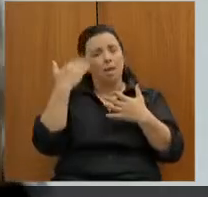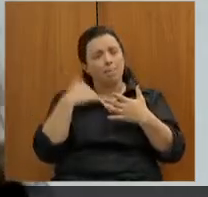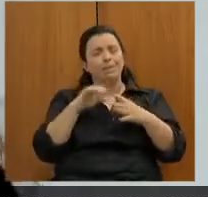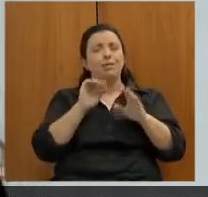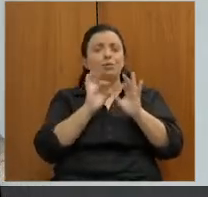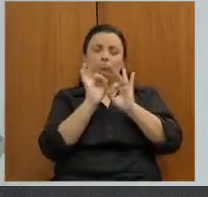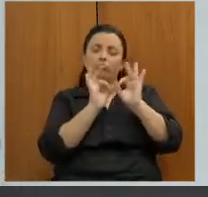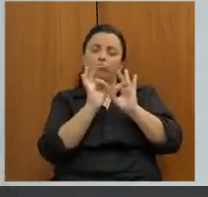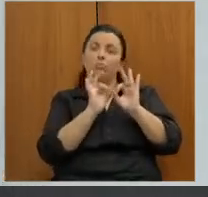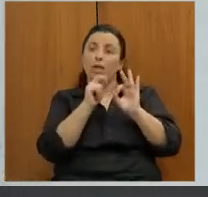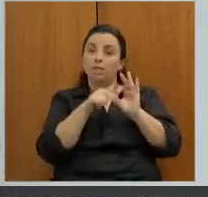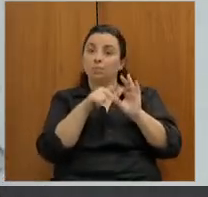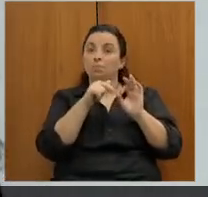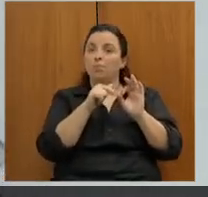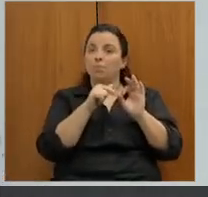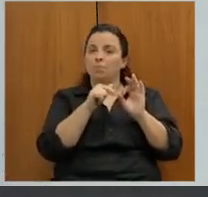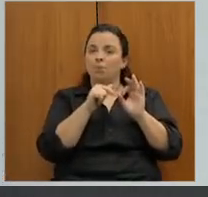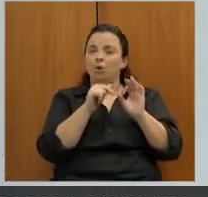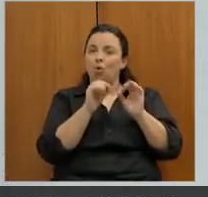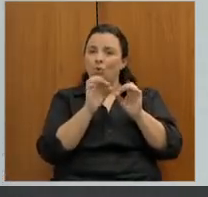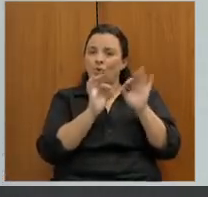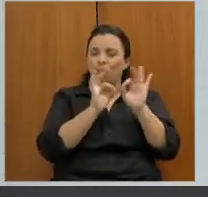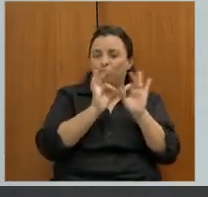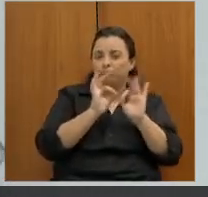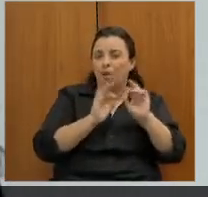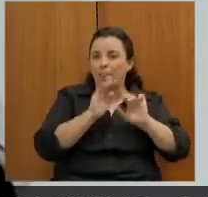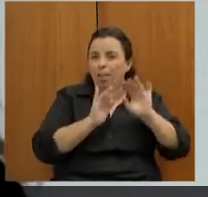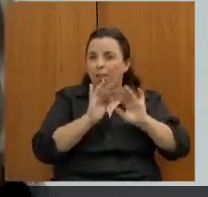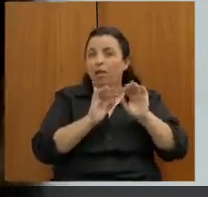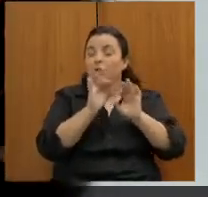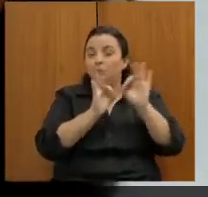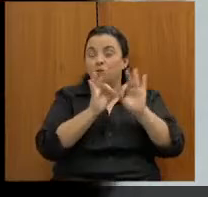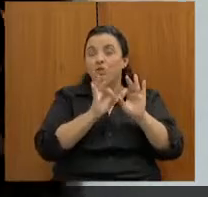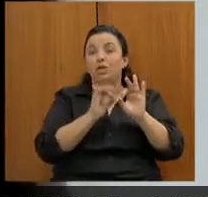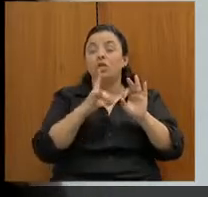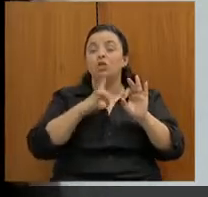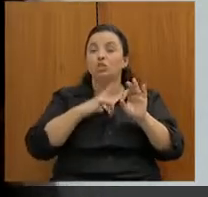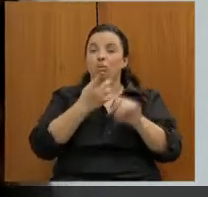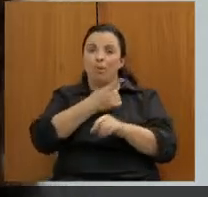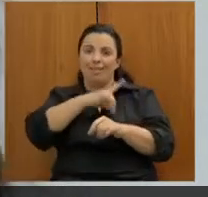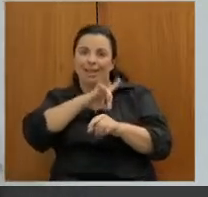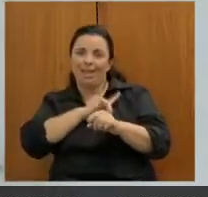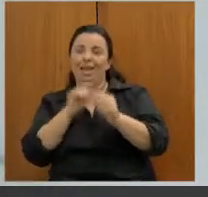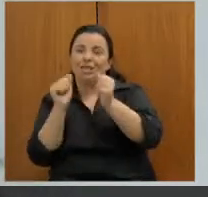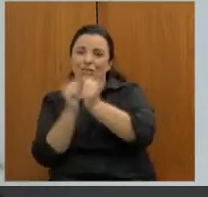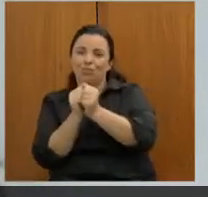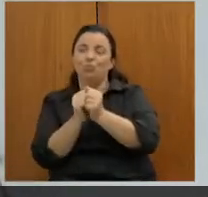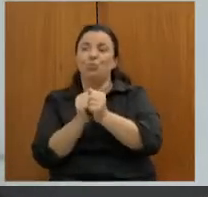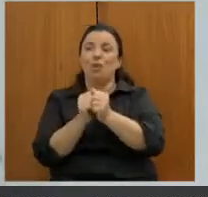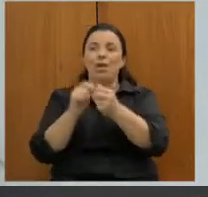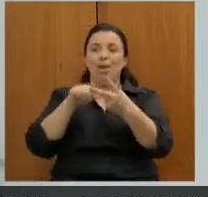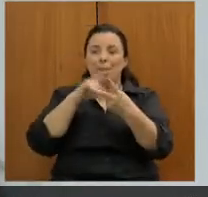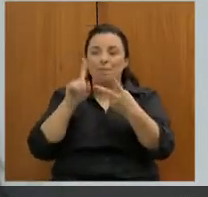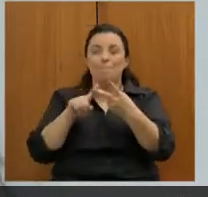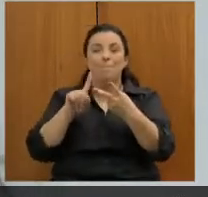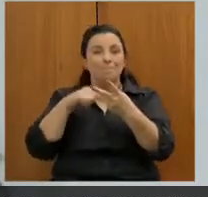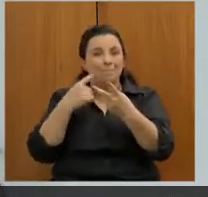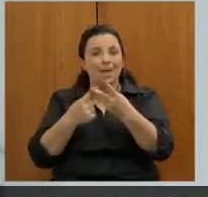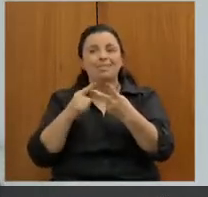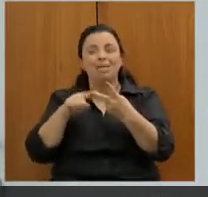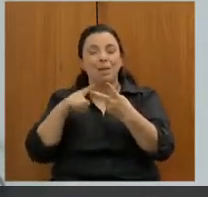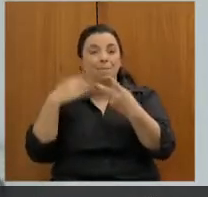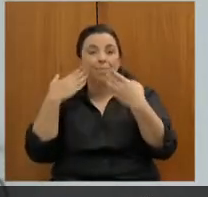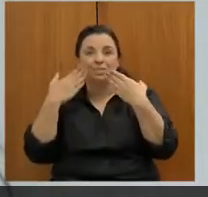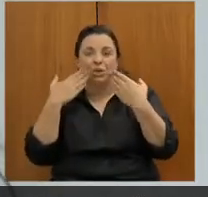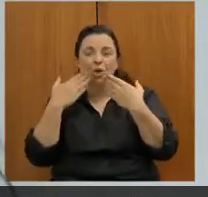eu eu fiz ele junto com a delegada da deam e junto com o psicólogo então a gente fez toda uma dinâmica uma linguagem